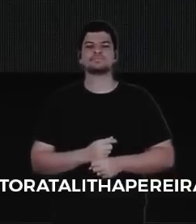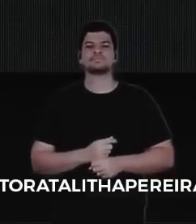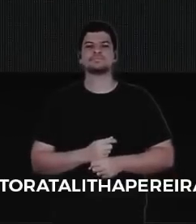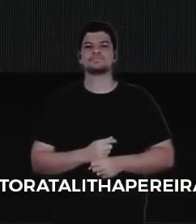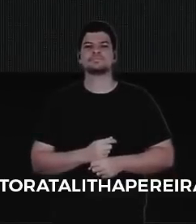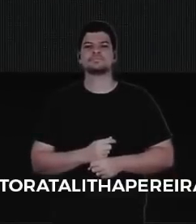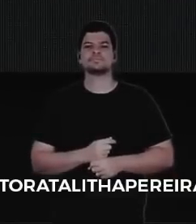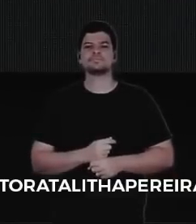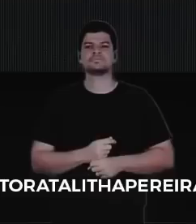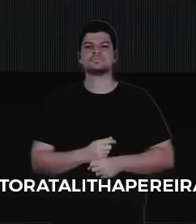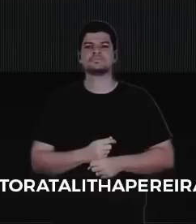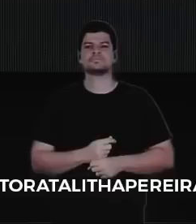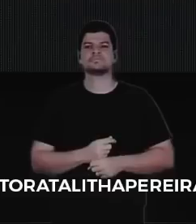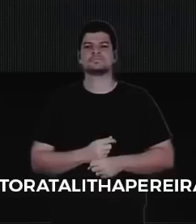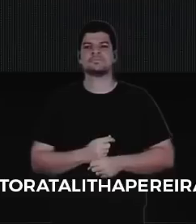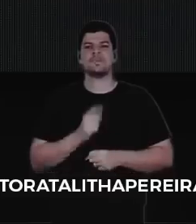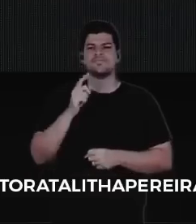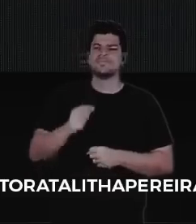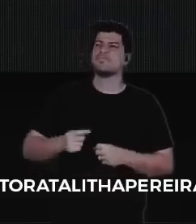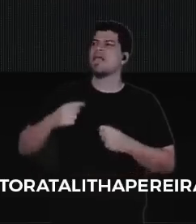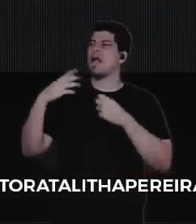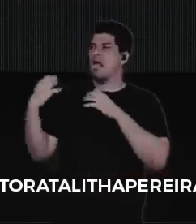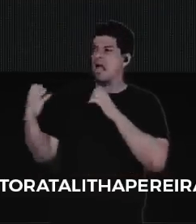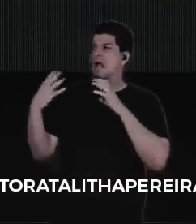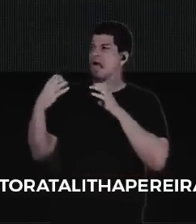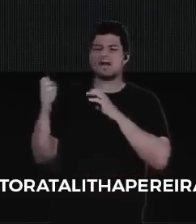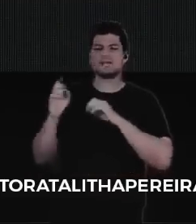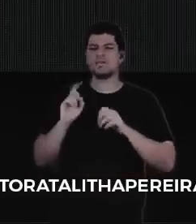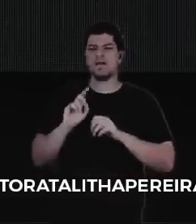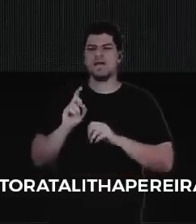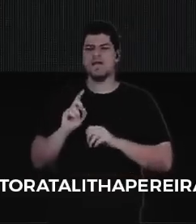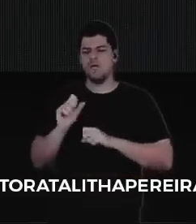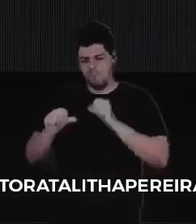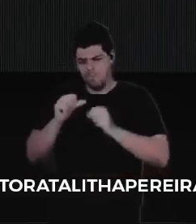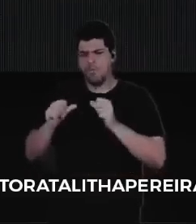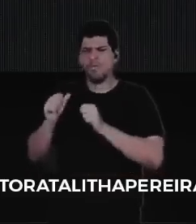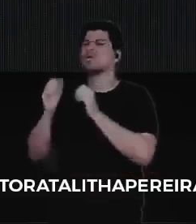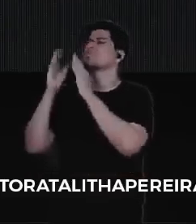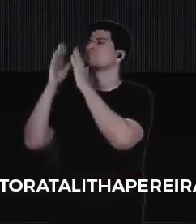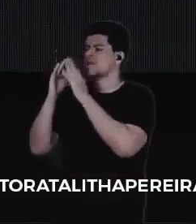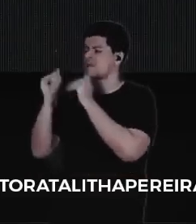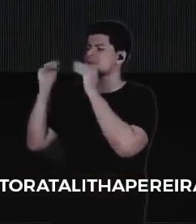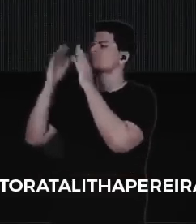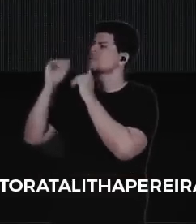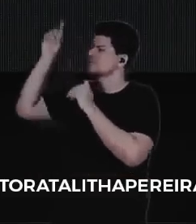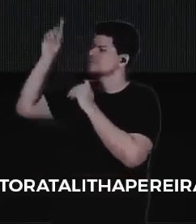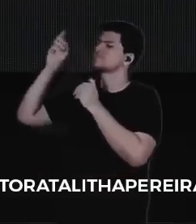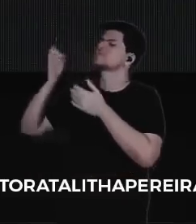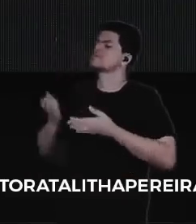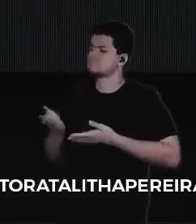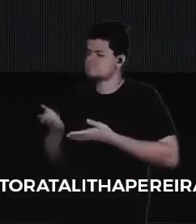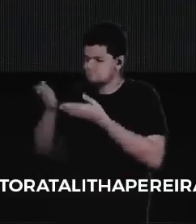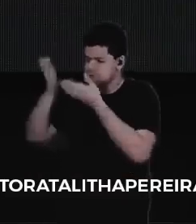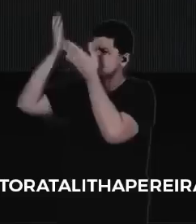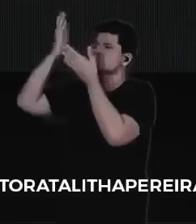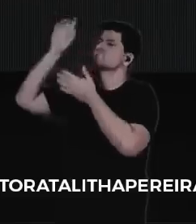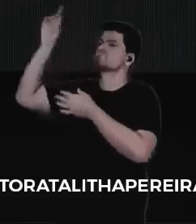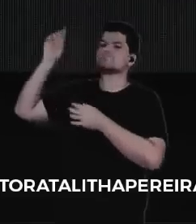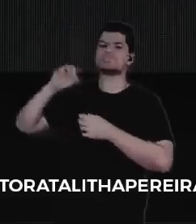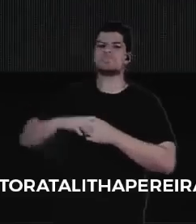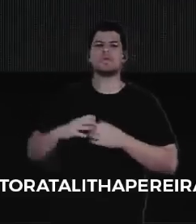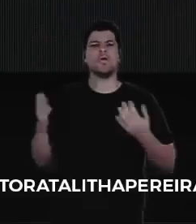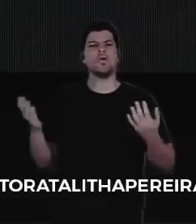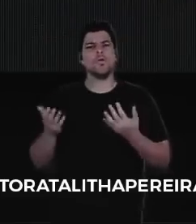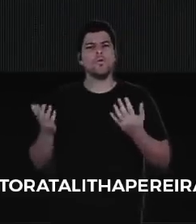Ao invés de você usar a boca para reclamar, usa para clamar a Deus, para exaltar o nome dEle. Como foi lindo a